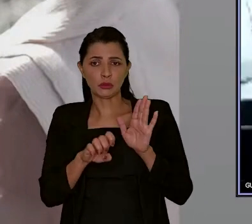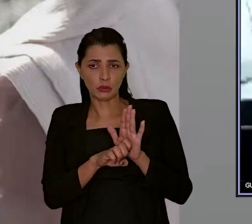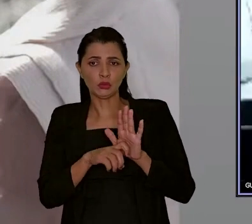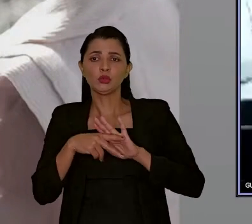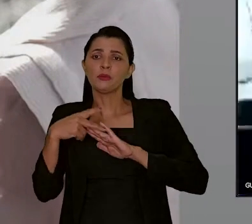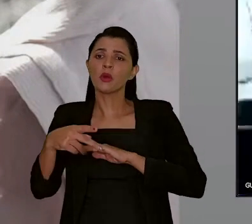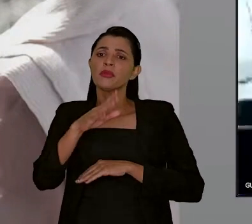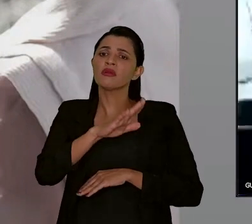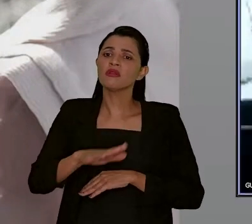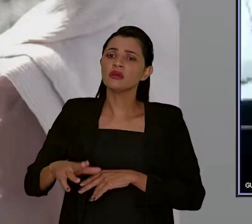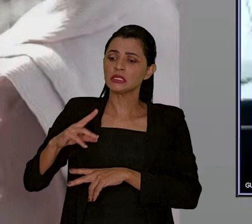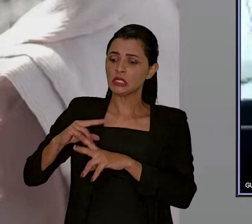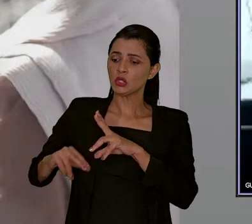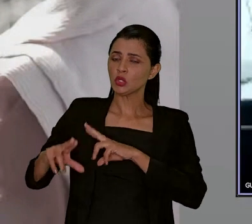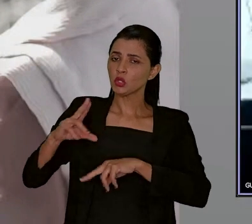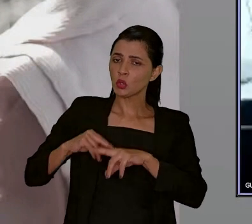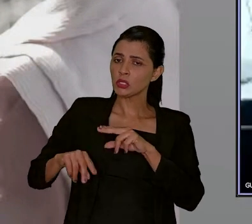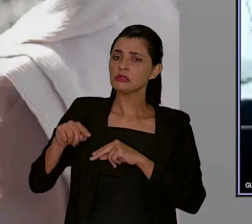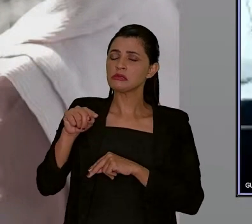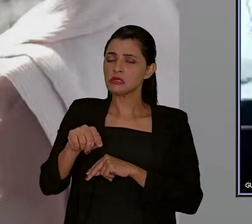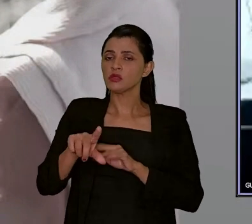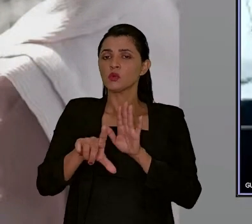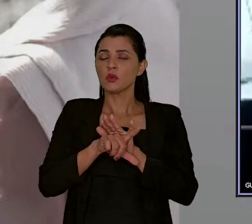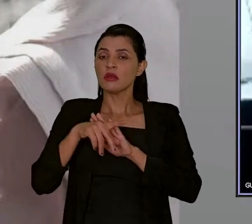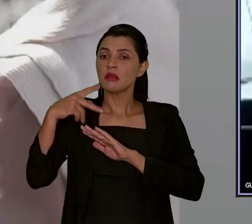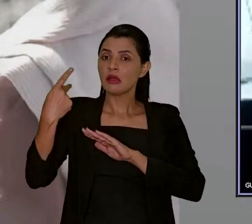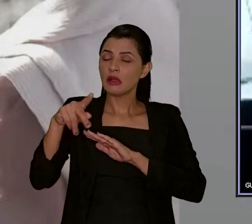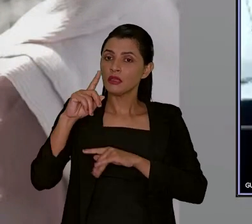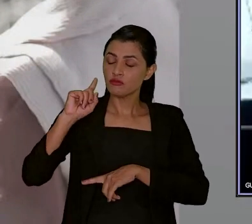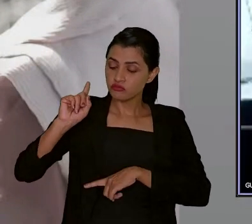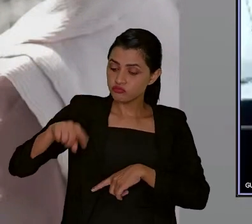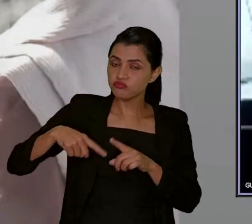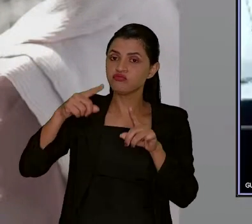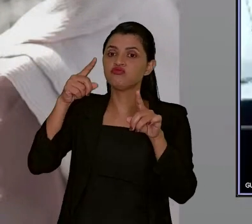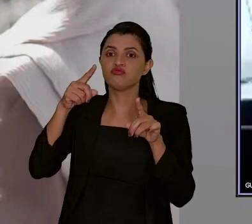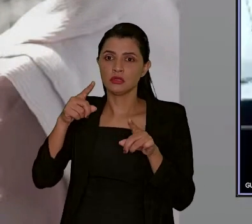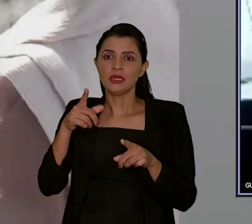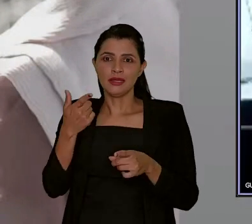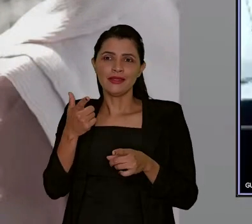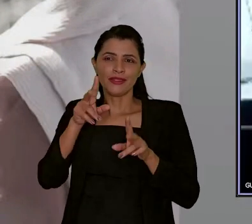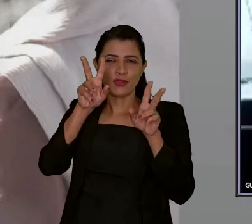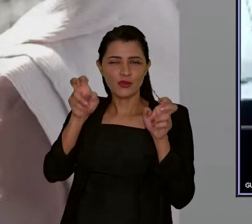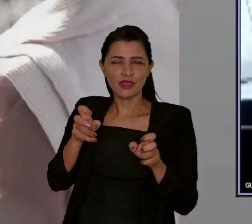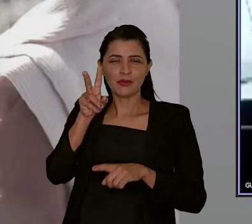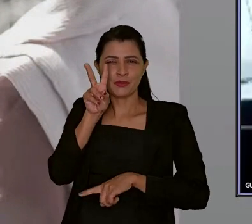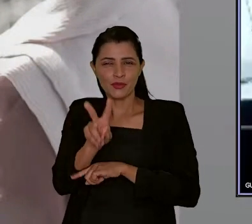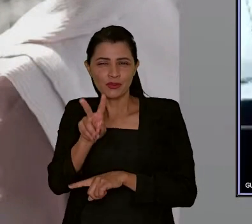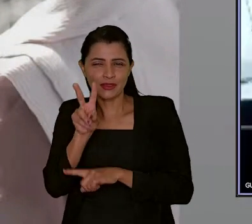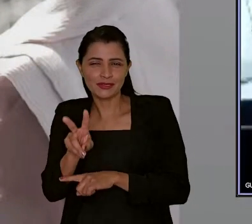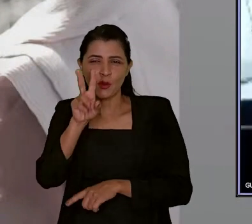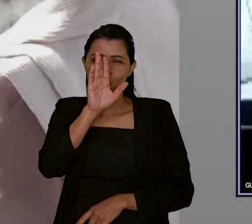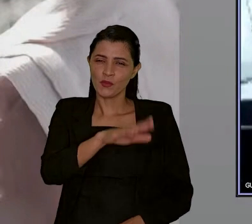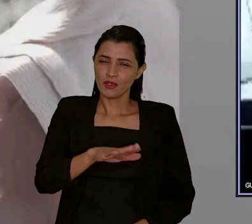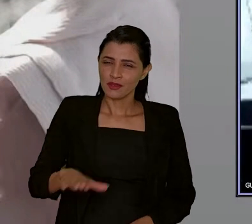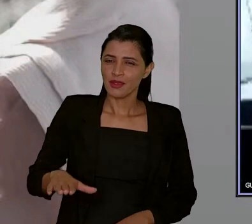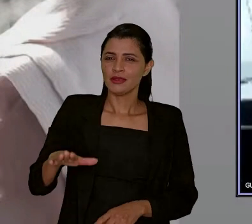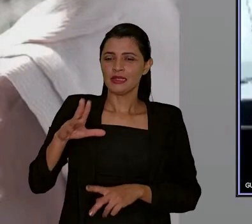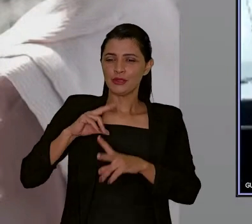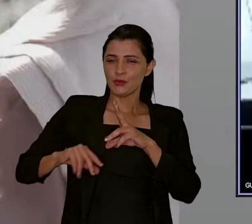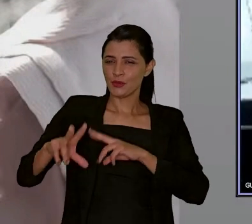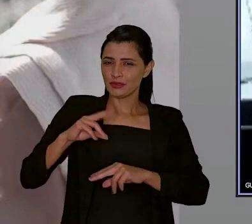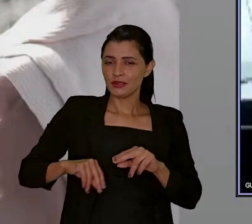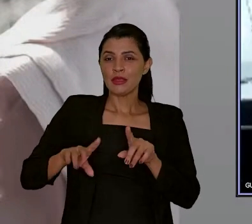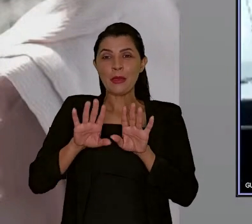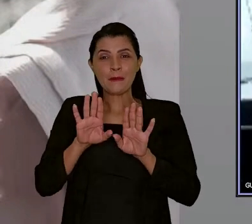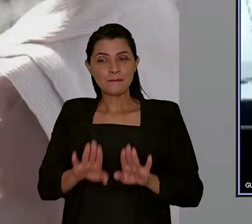é uma legislação muito avançada em matéria de proteção da criança e do adolescente, mas que define idades que são